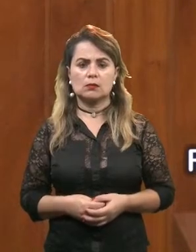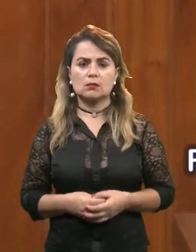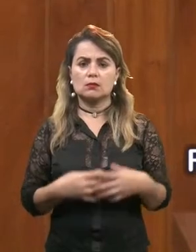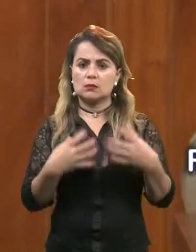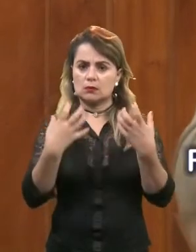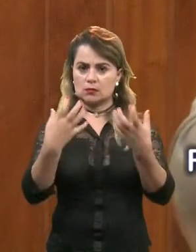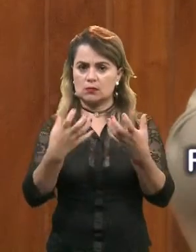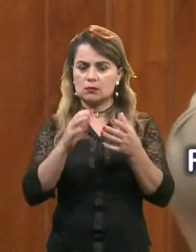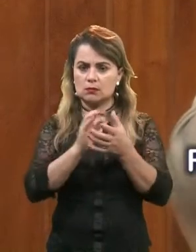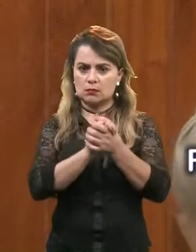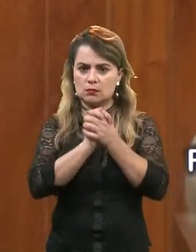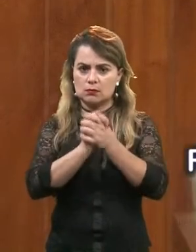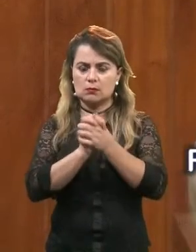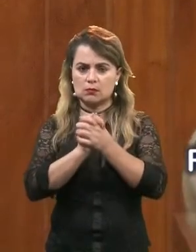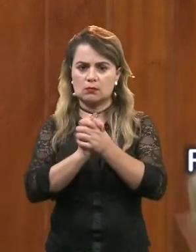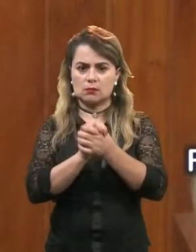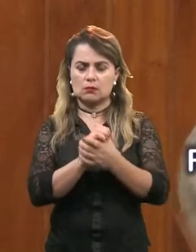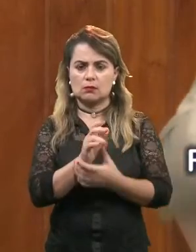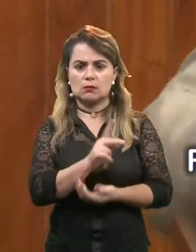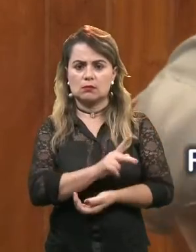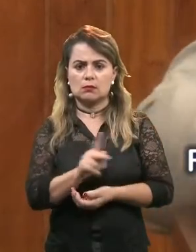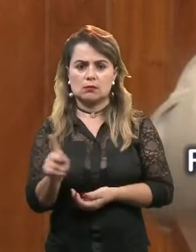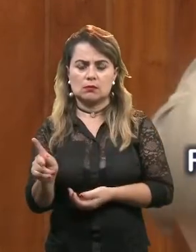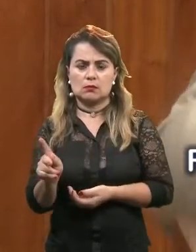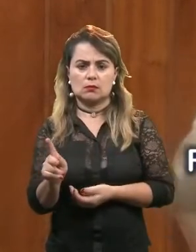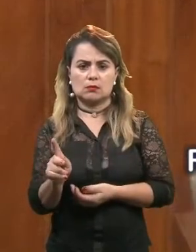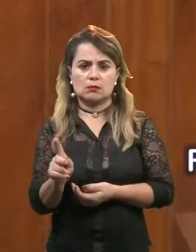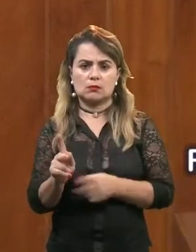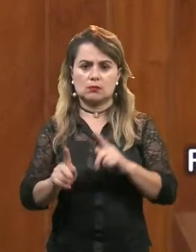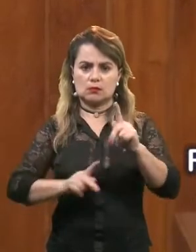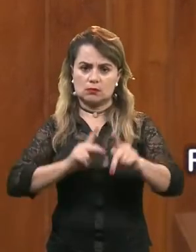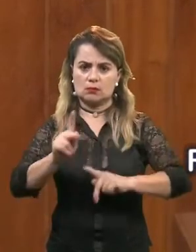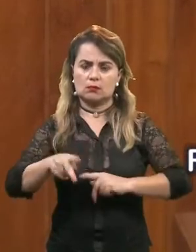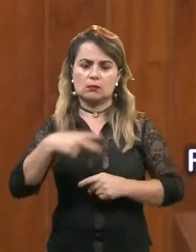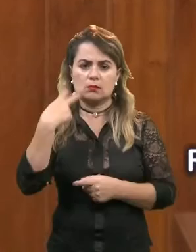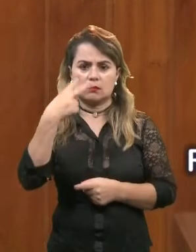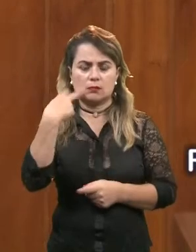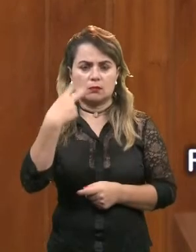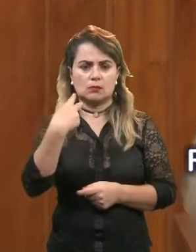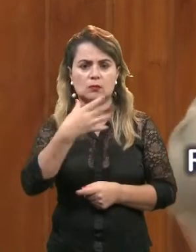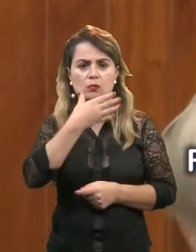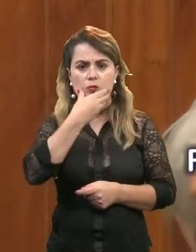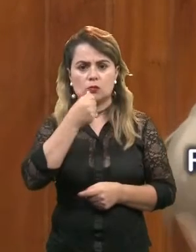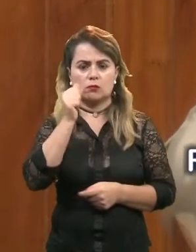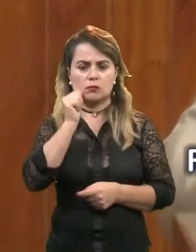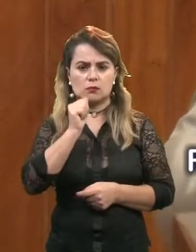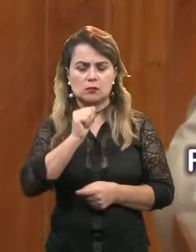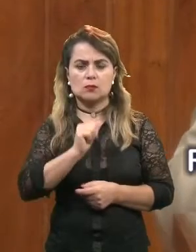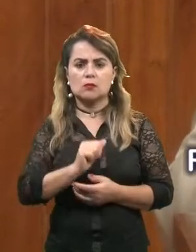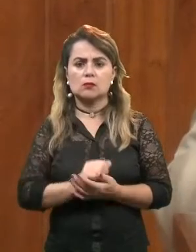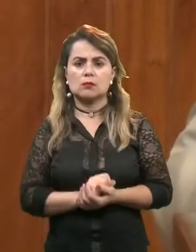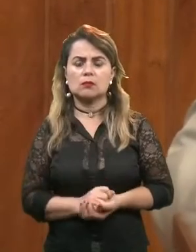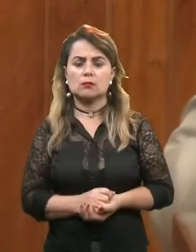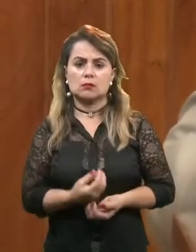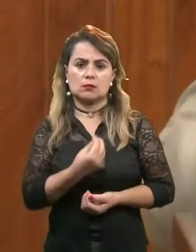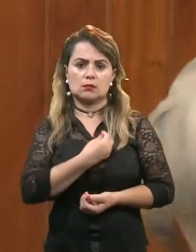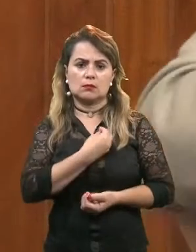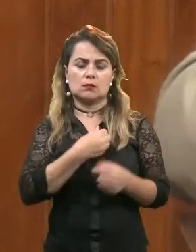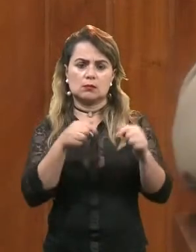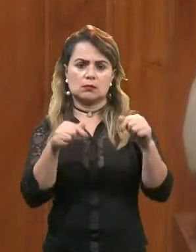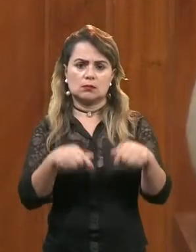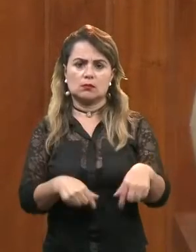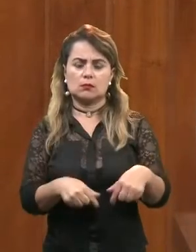Quero cumprimentar o senhor presidente, senhores vereadores, senhora vereadora. Eu venho falar